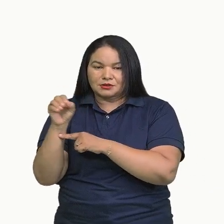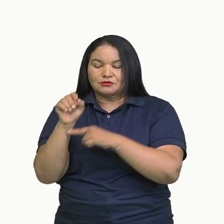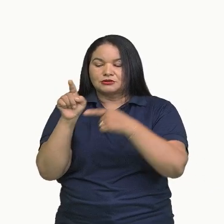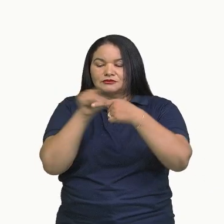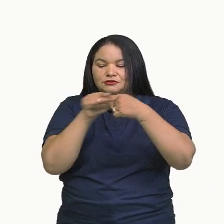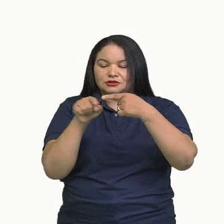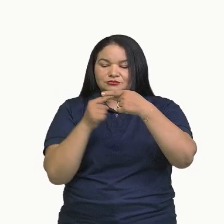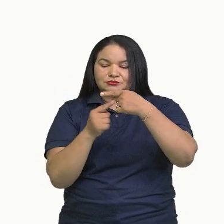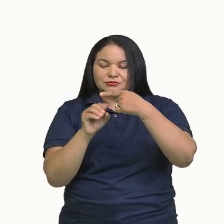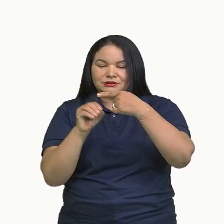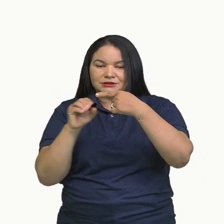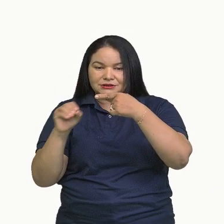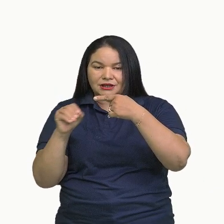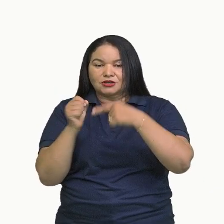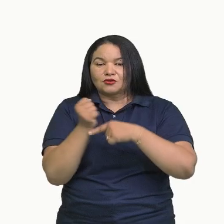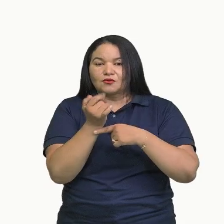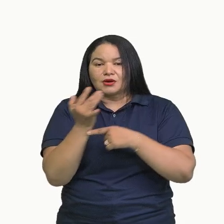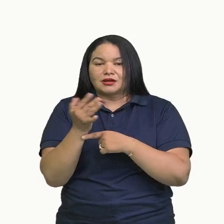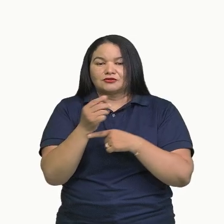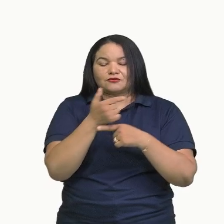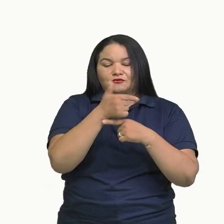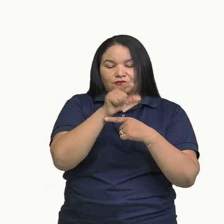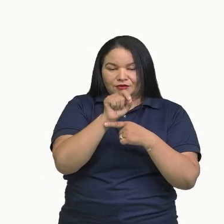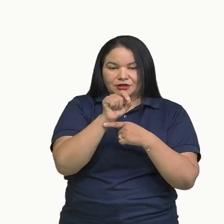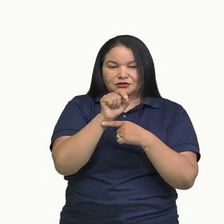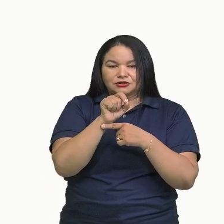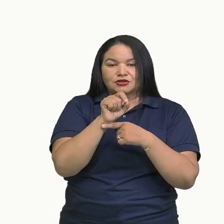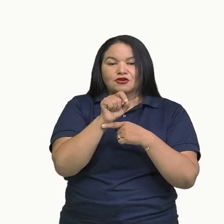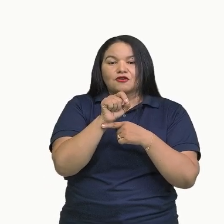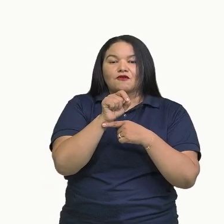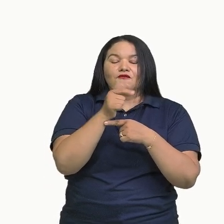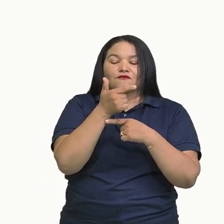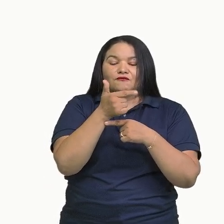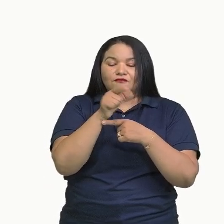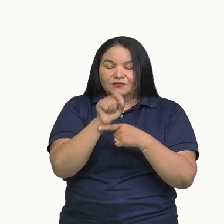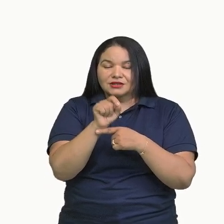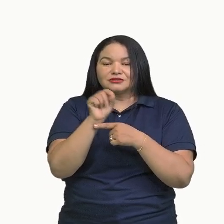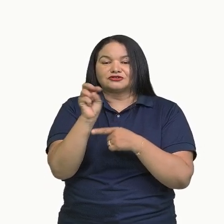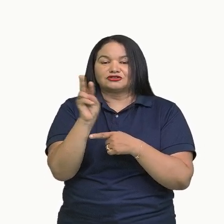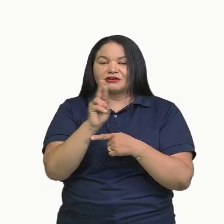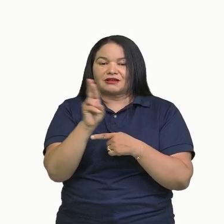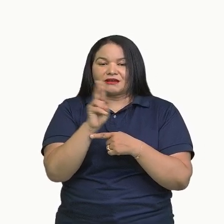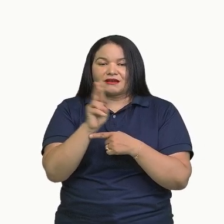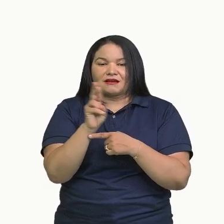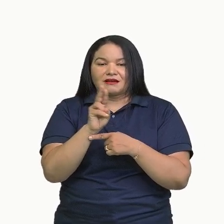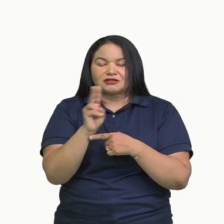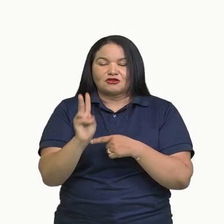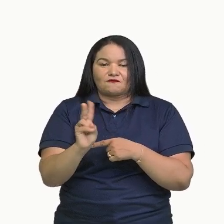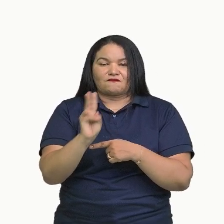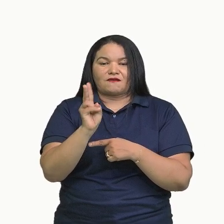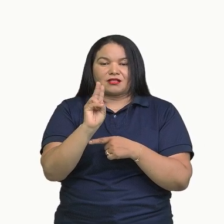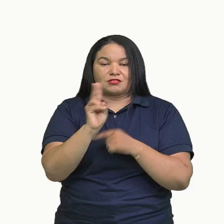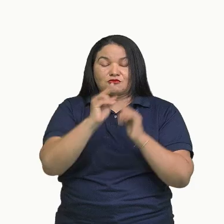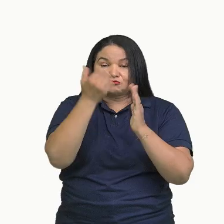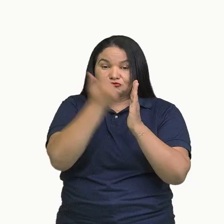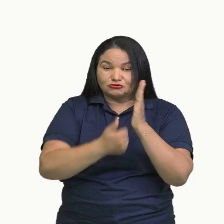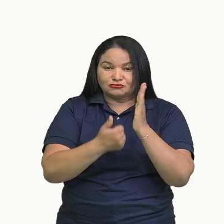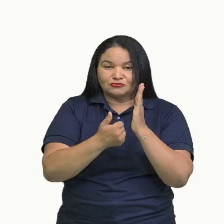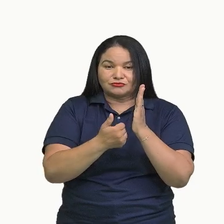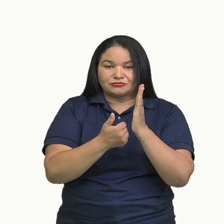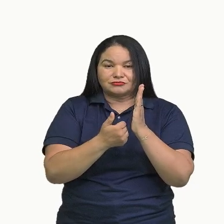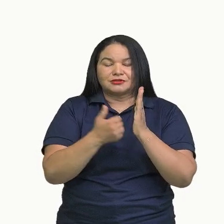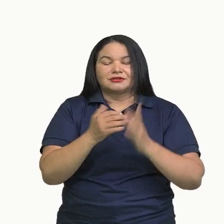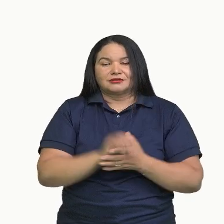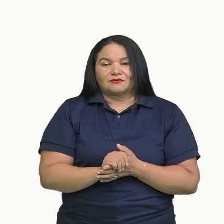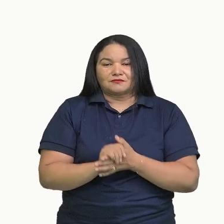100 vai ser ali R$ 20. R$ 20 que vai ser o valor do desconto, que vai fazer com que o preço